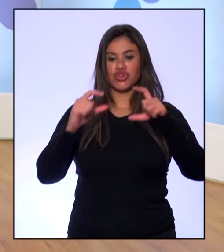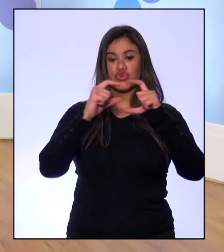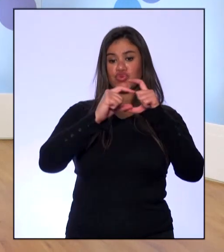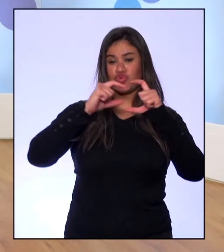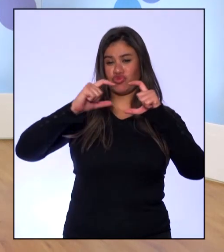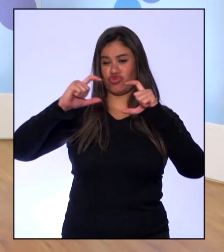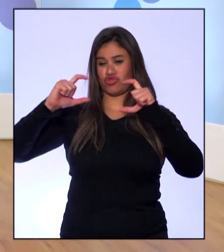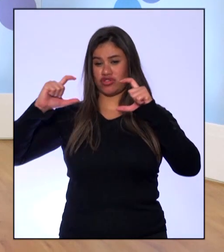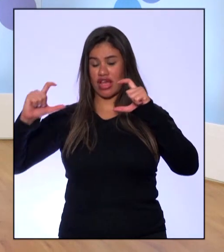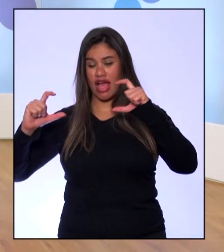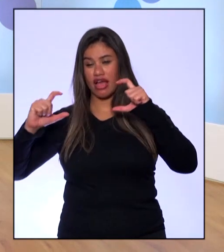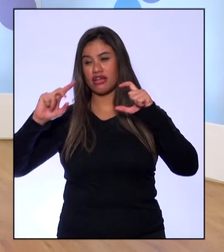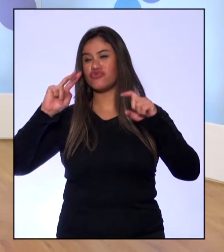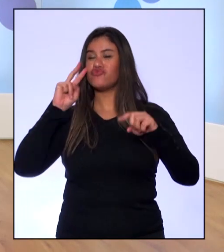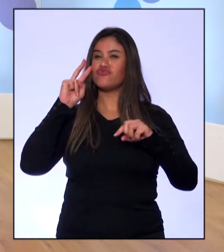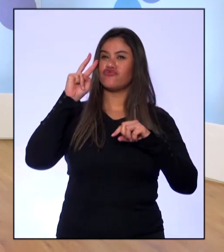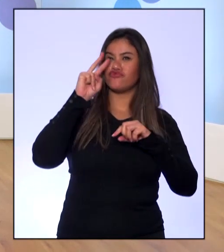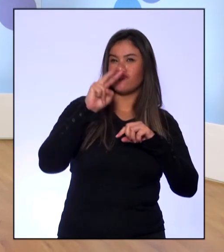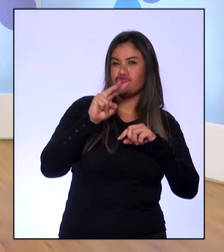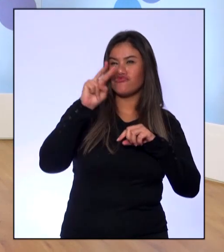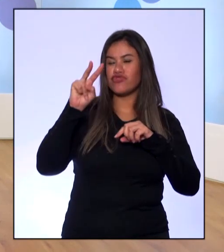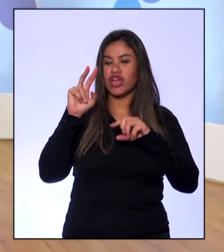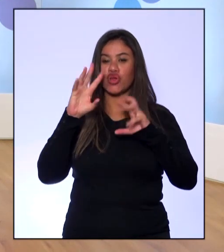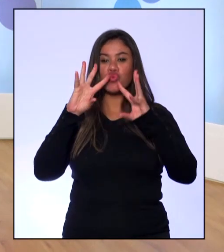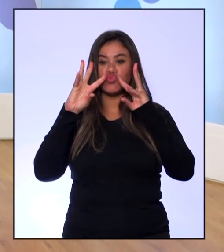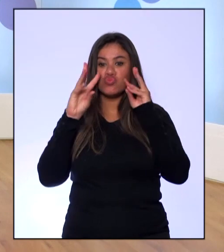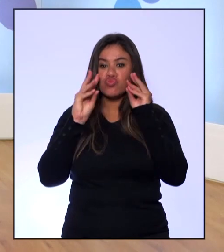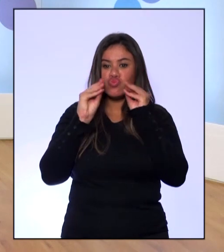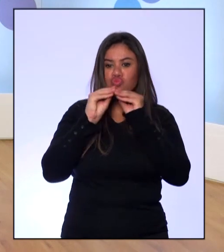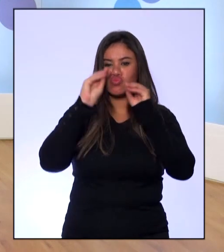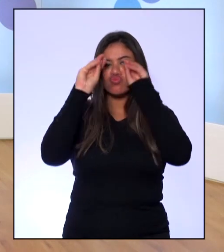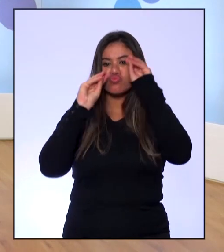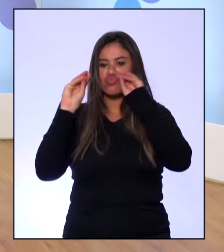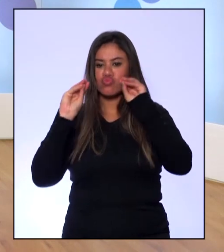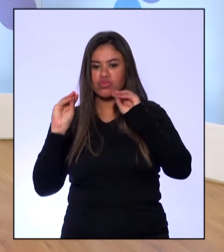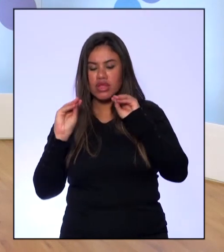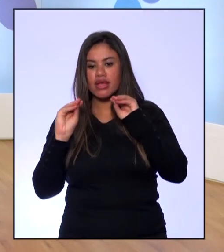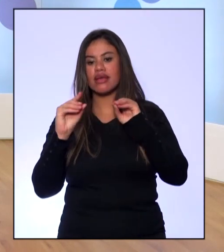para o leitor, quando todos os elementos estão presentes.